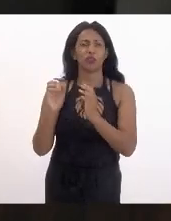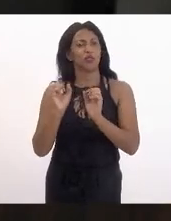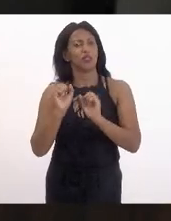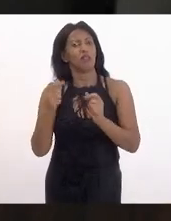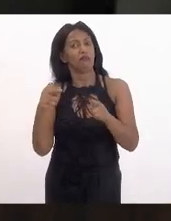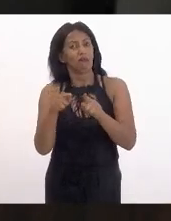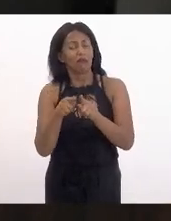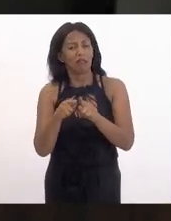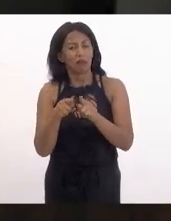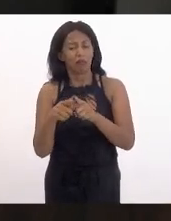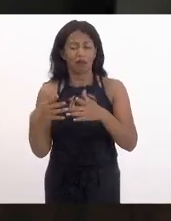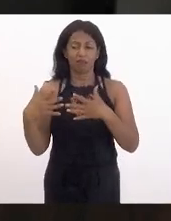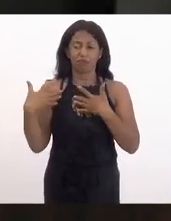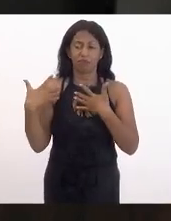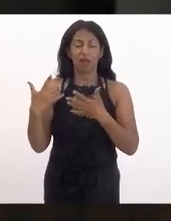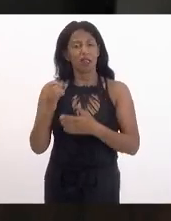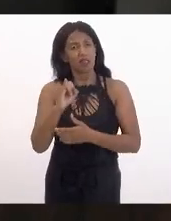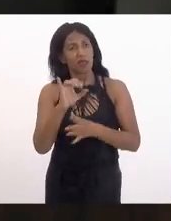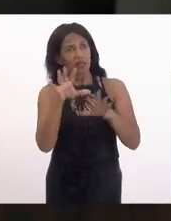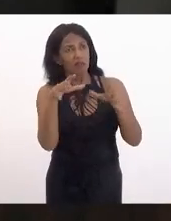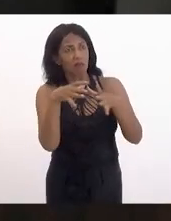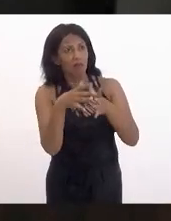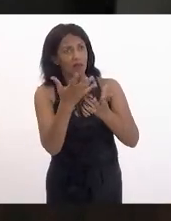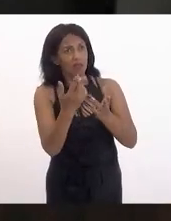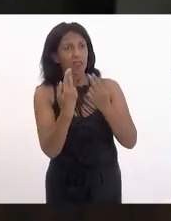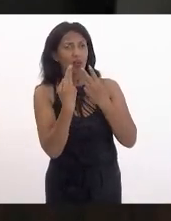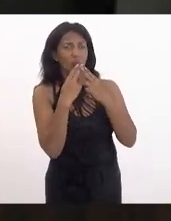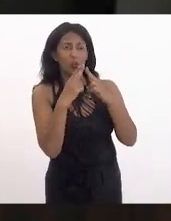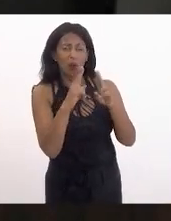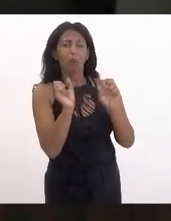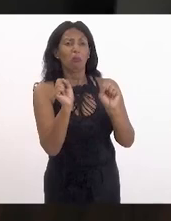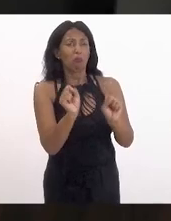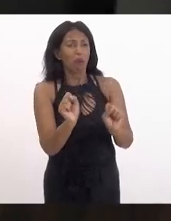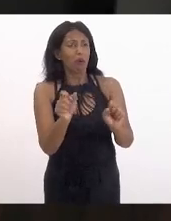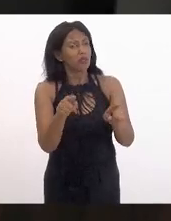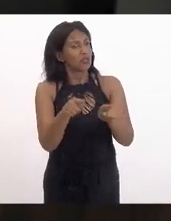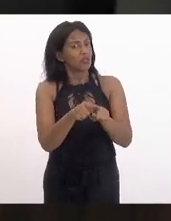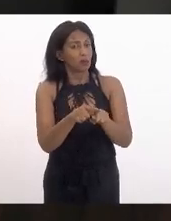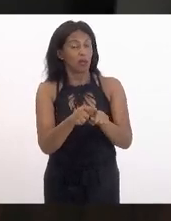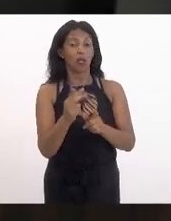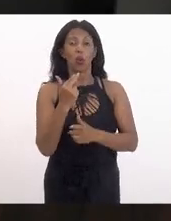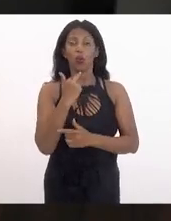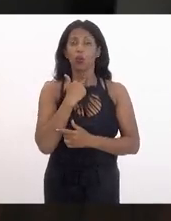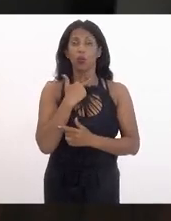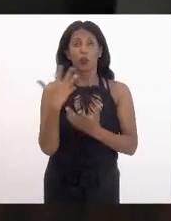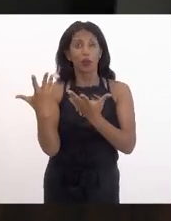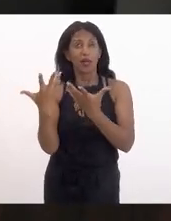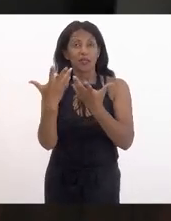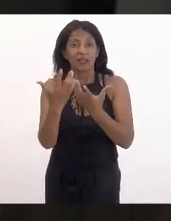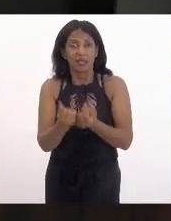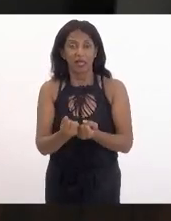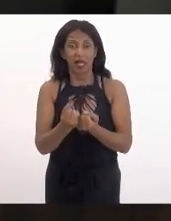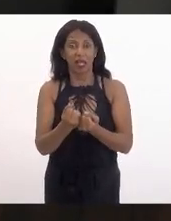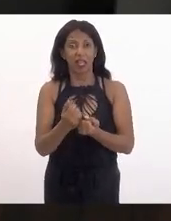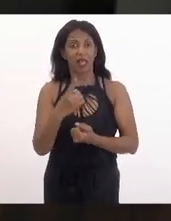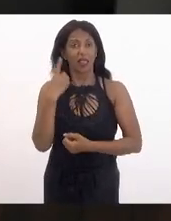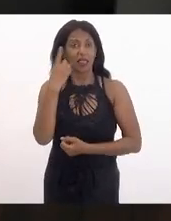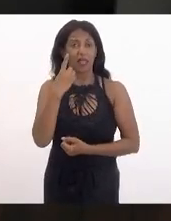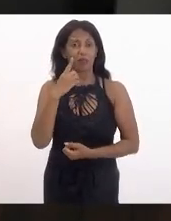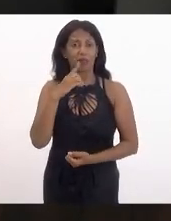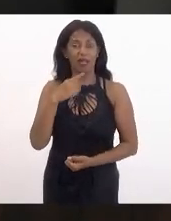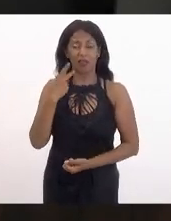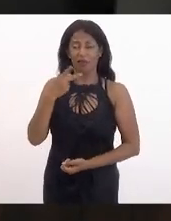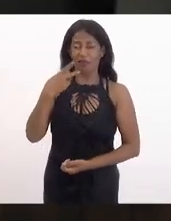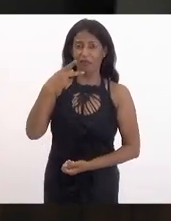entusiástico e quem desejar posso salvar a gente não pode a permitir que a deputada não